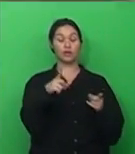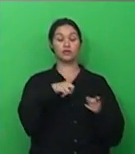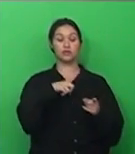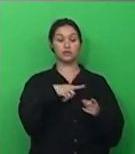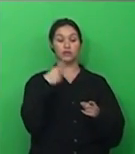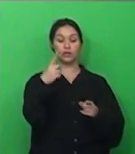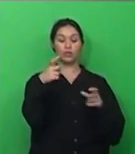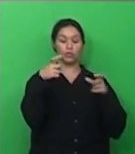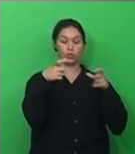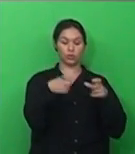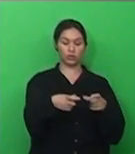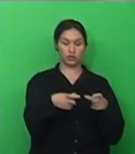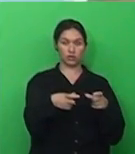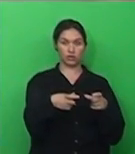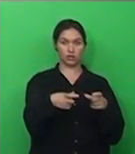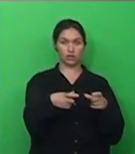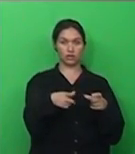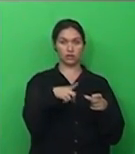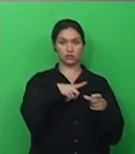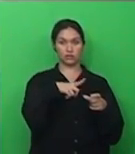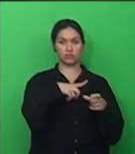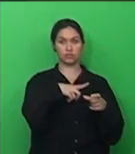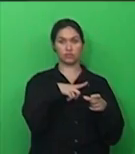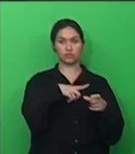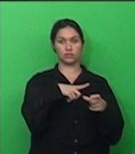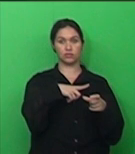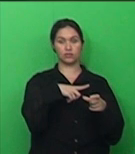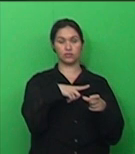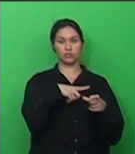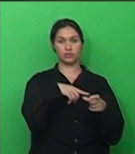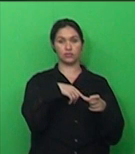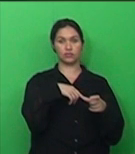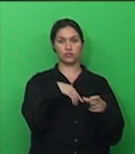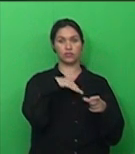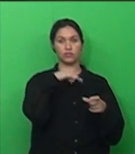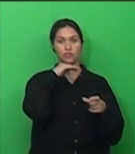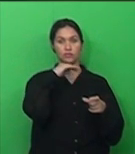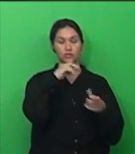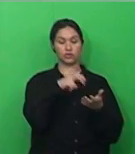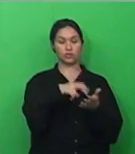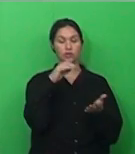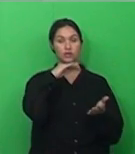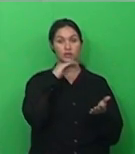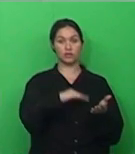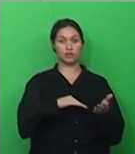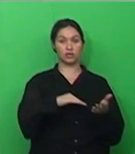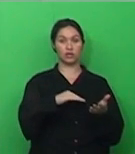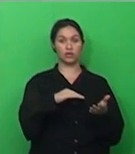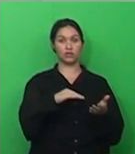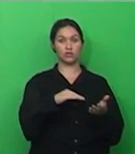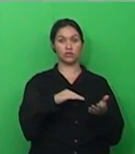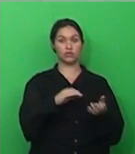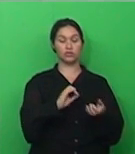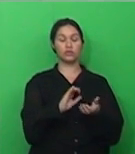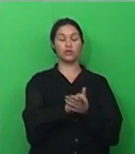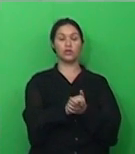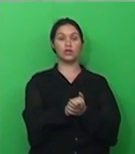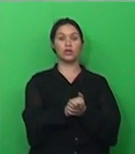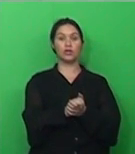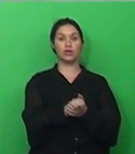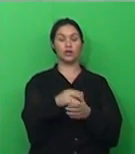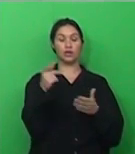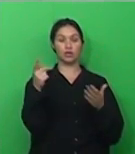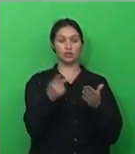vai resolver o problema. Agora tem que ter coragem. O senhor está falando da gestão, né? A gente precisa, claro, fazer gestão para que as coisas